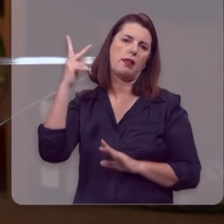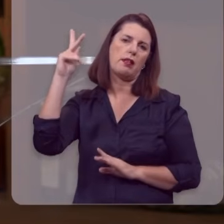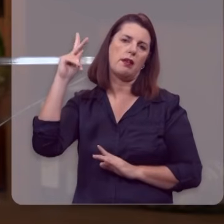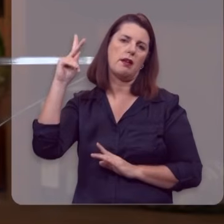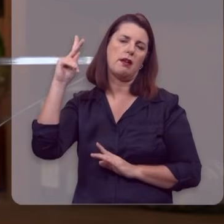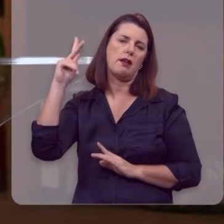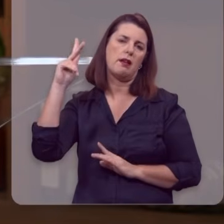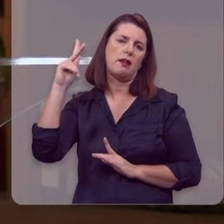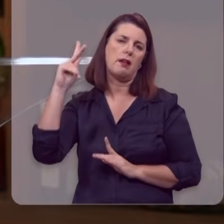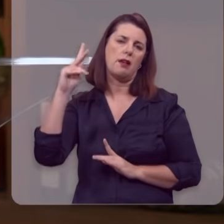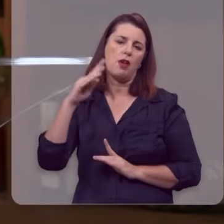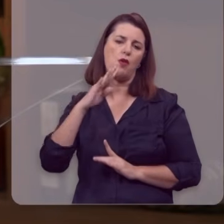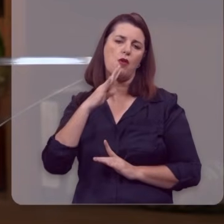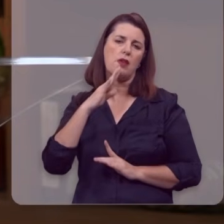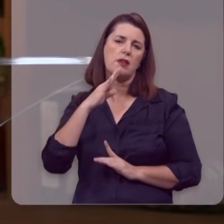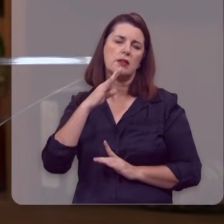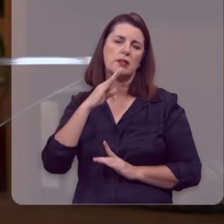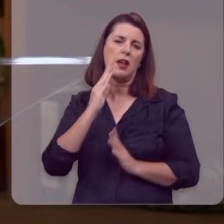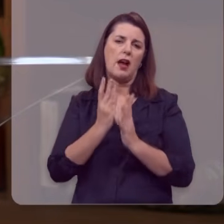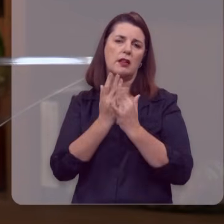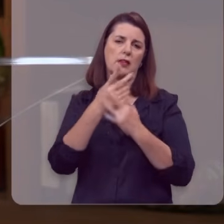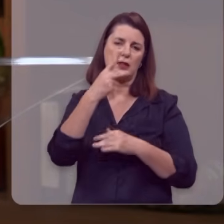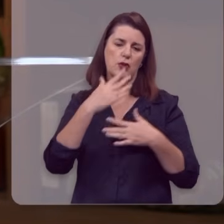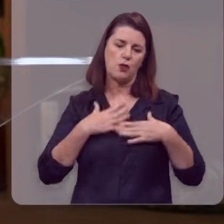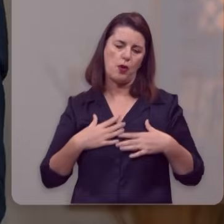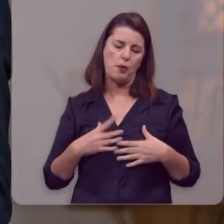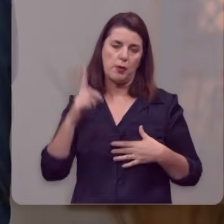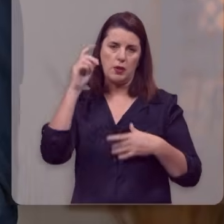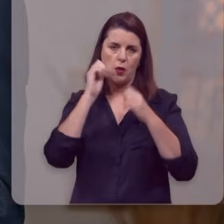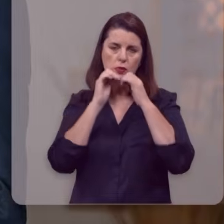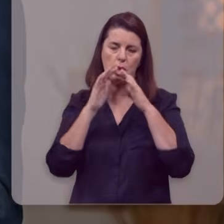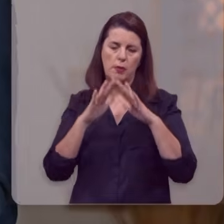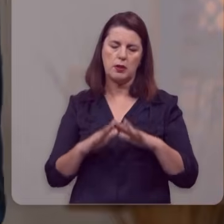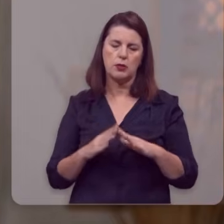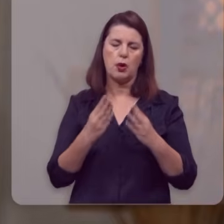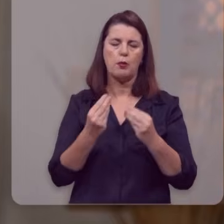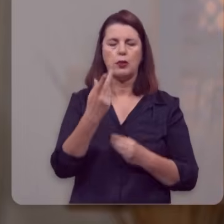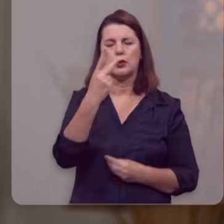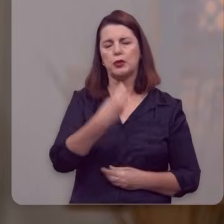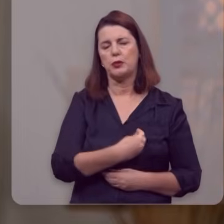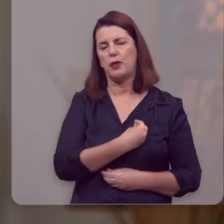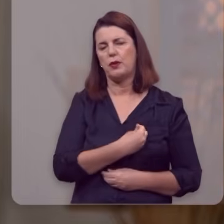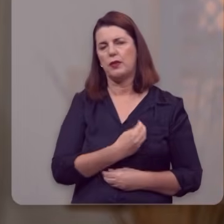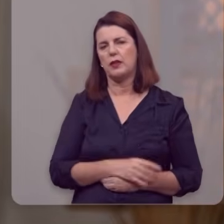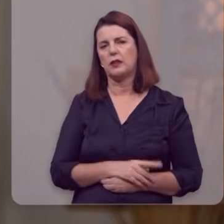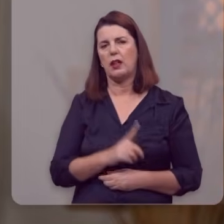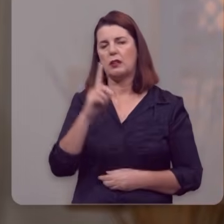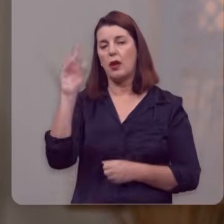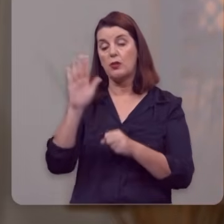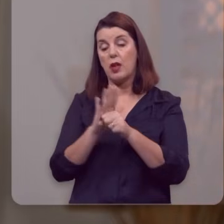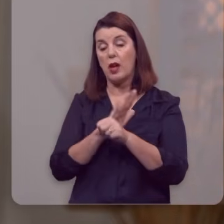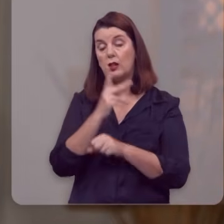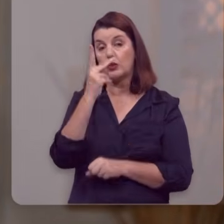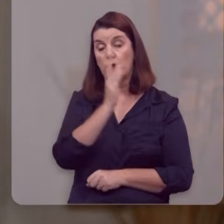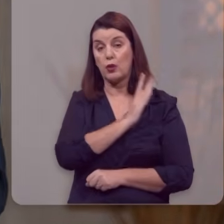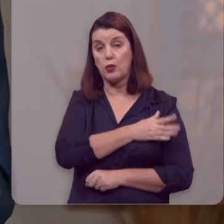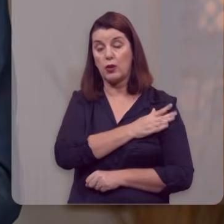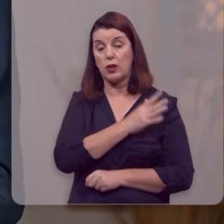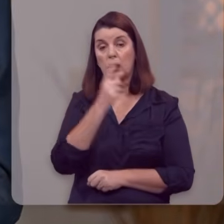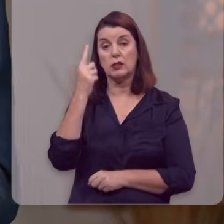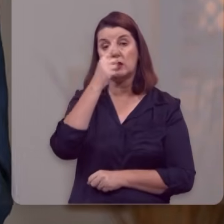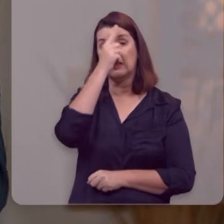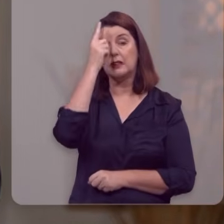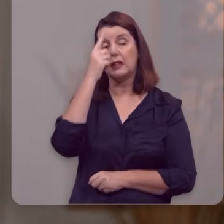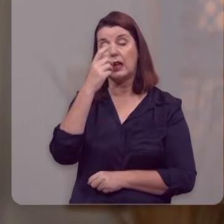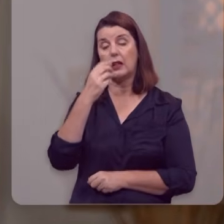Deus e torná-lo conhecido através do seu corpo. Que Deus abençoe muito a sua vida, que Deus enche o seu coração